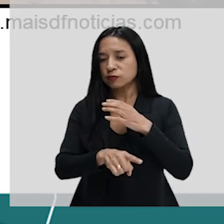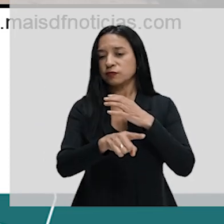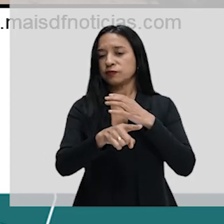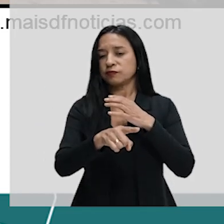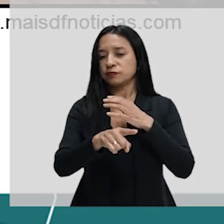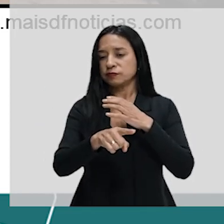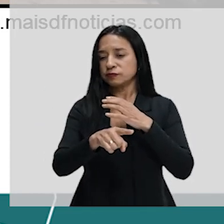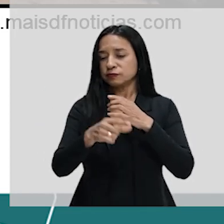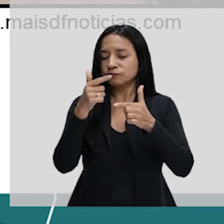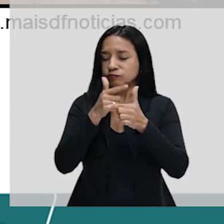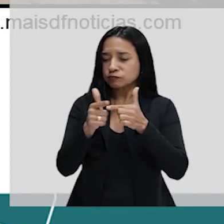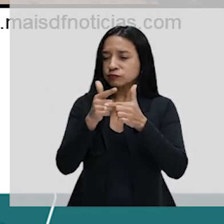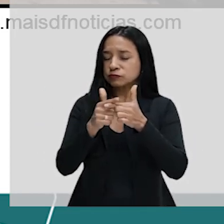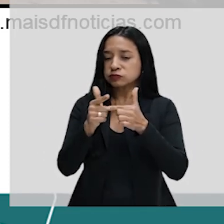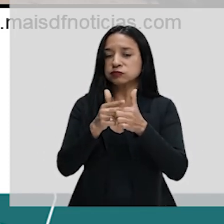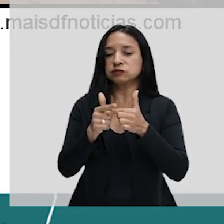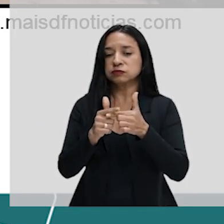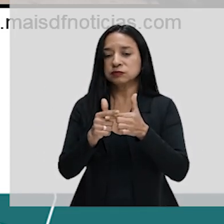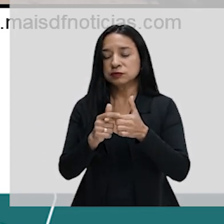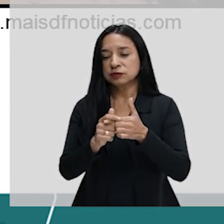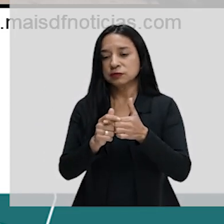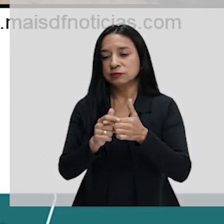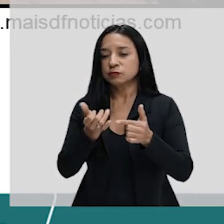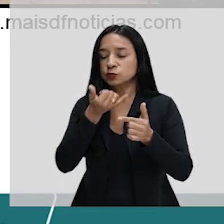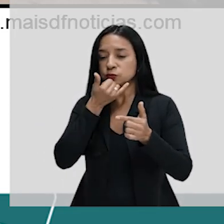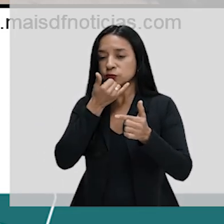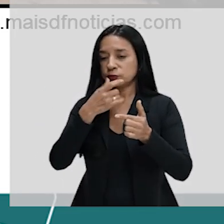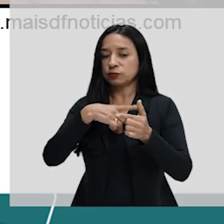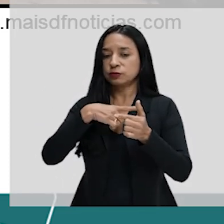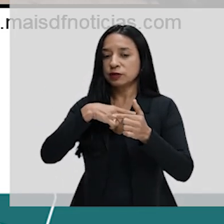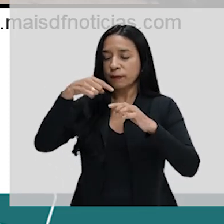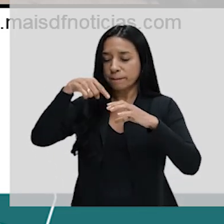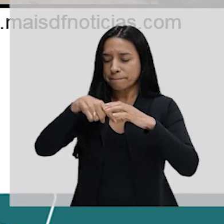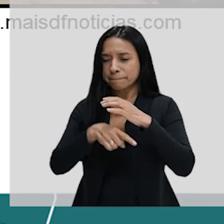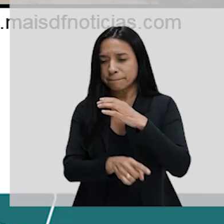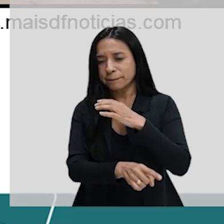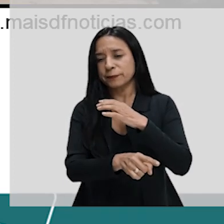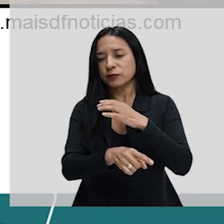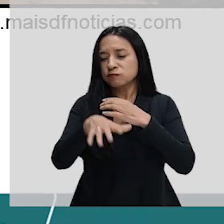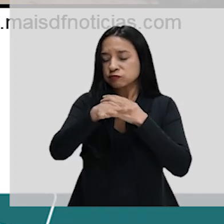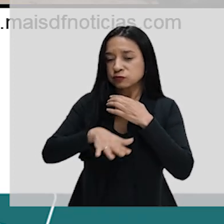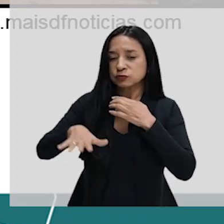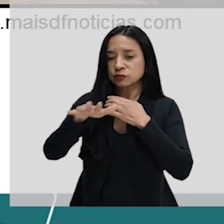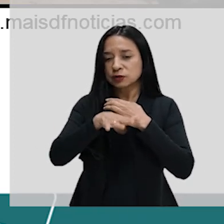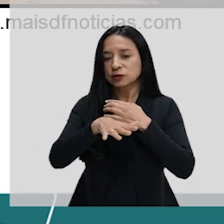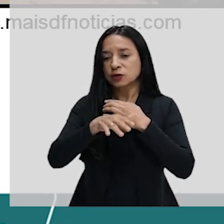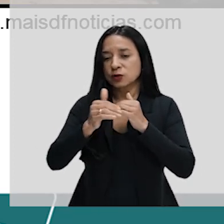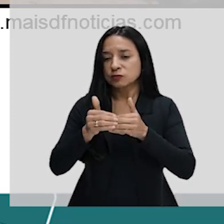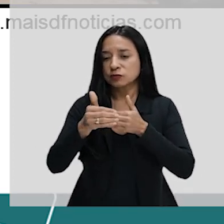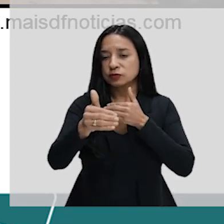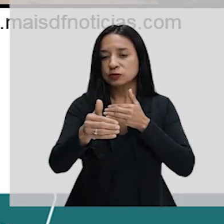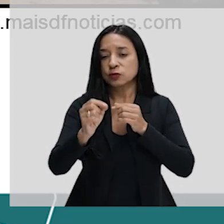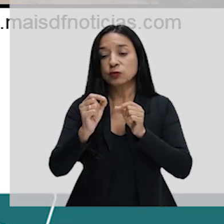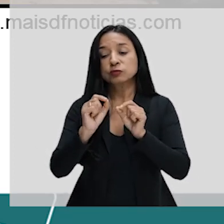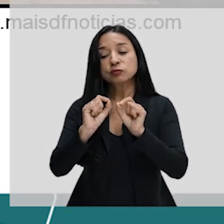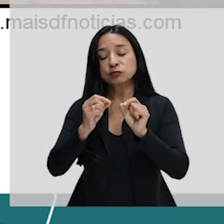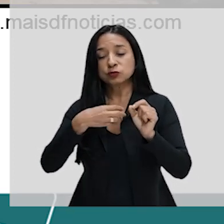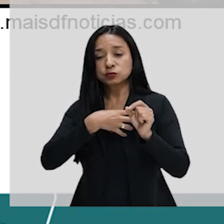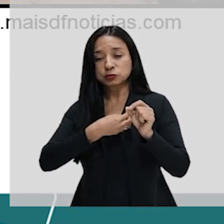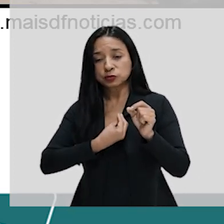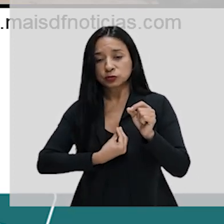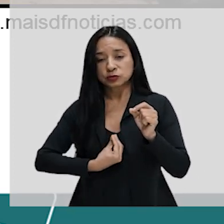e integradora. Então, percebam, existem movimentos, existem exercícios que são